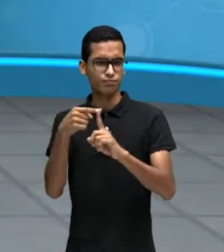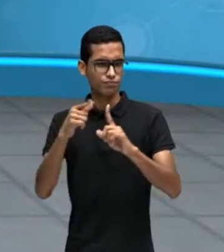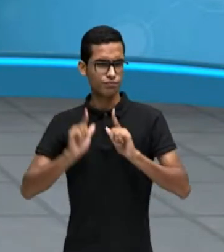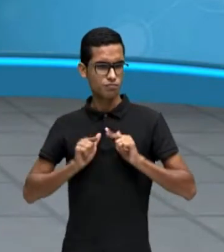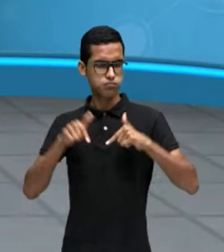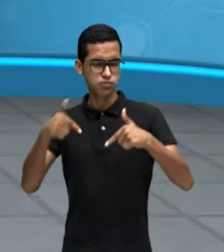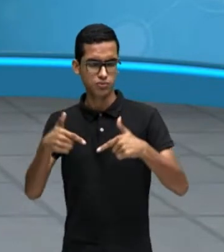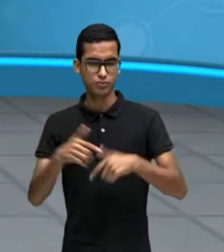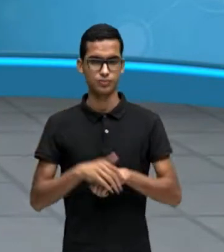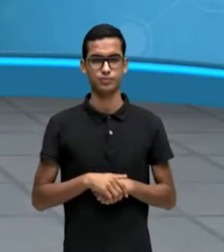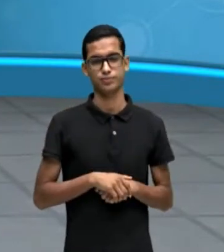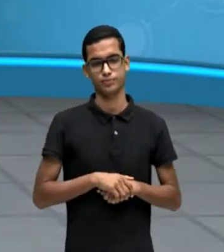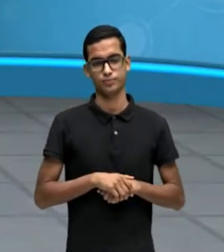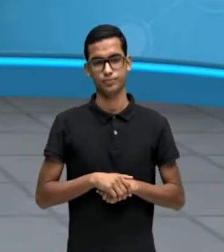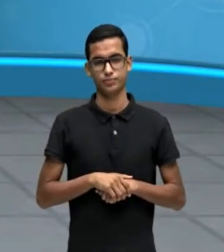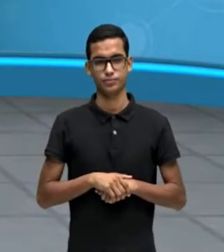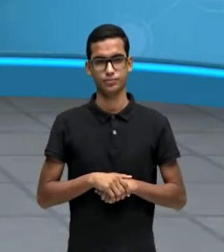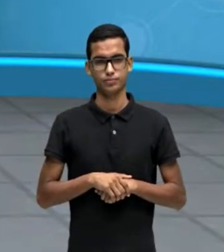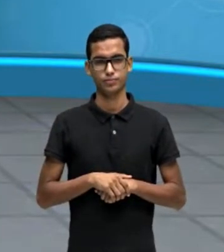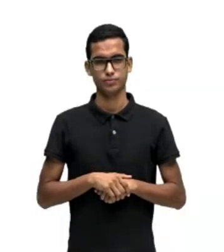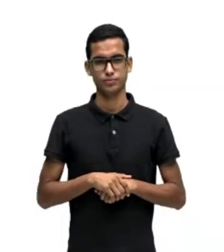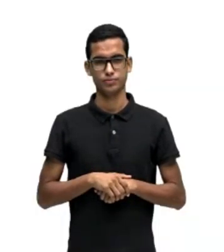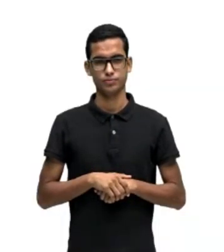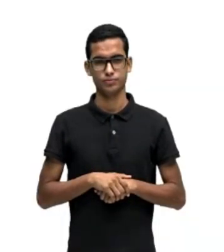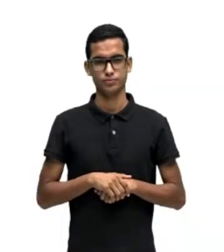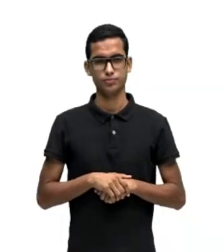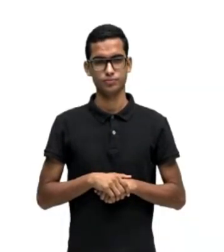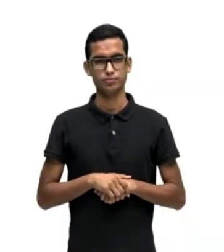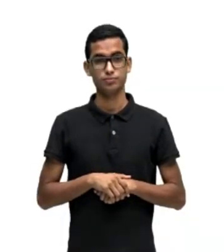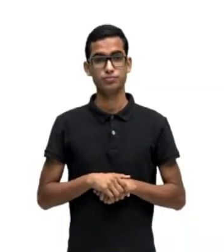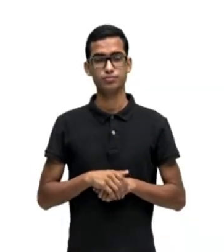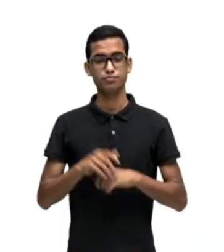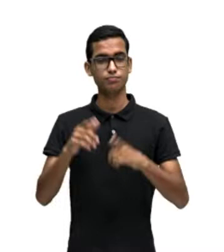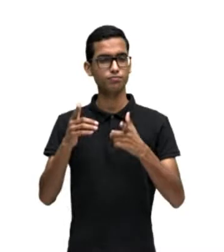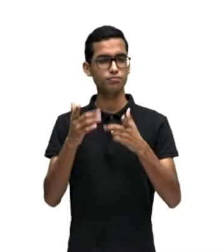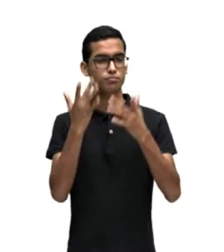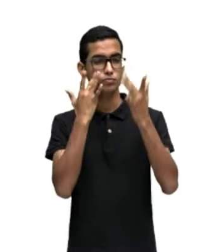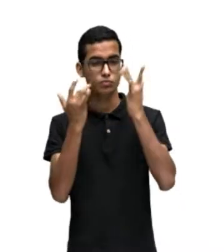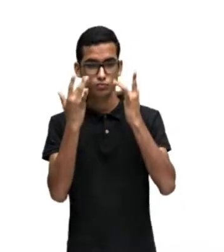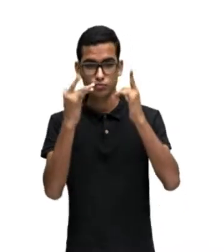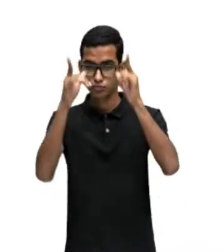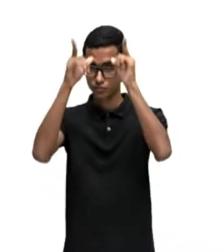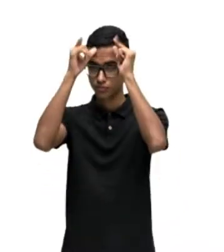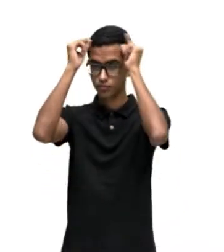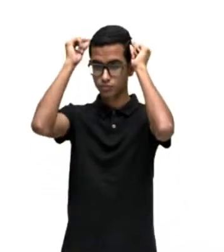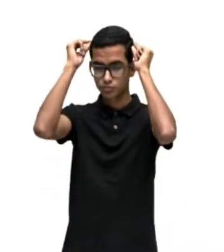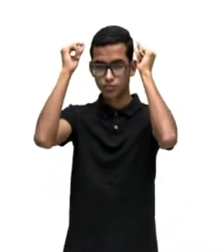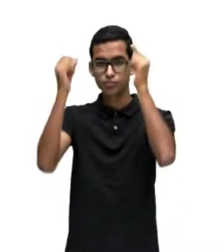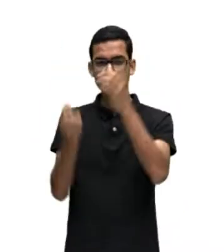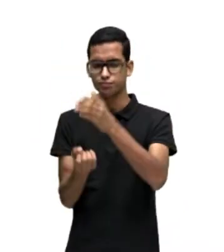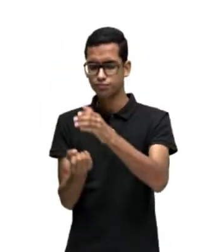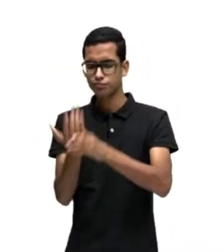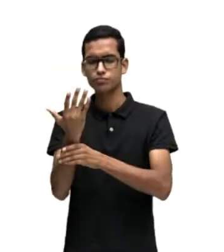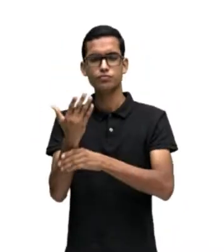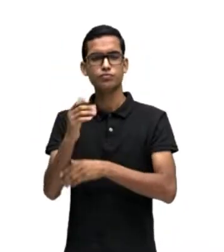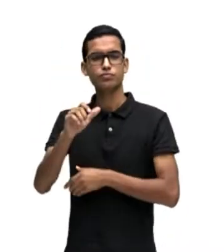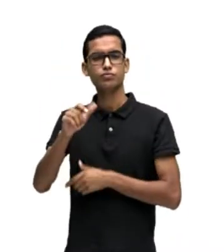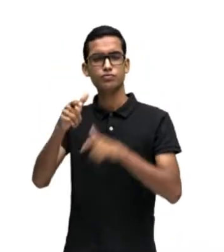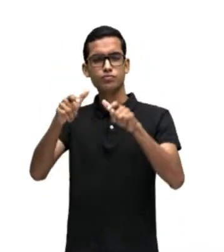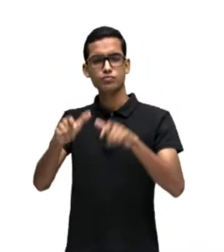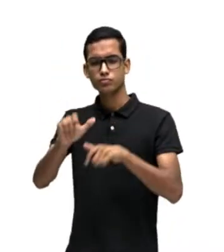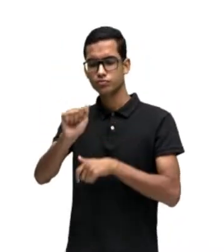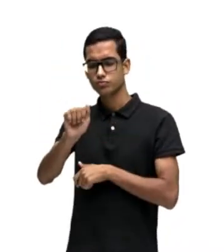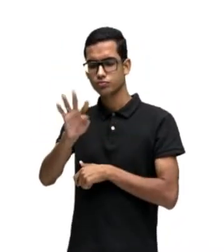tinha isso. O teatro grego, né? O teatro grego teve início em Atenas, na Grécia, por volta